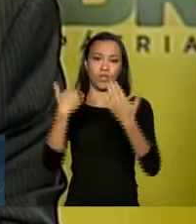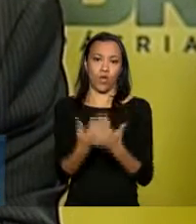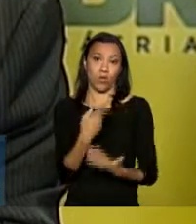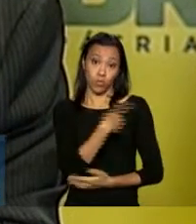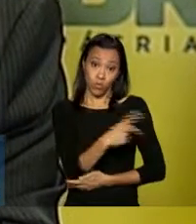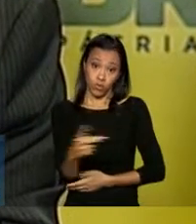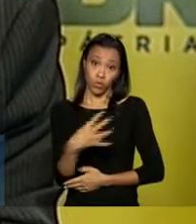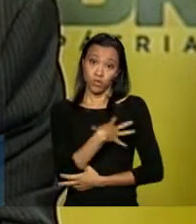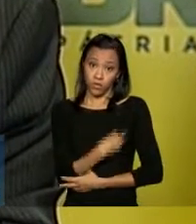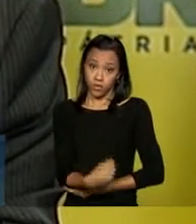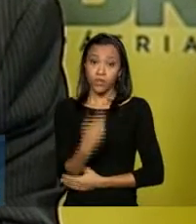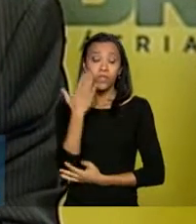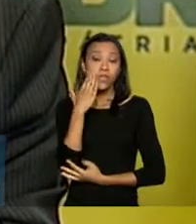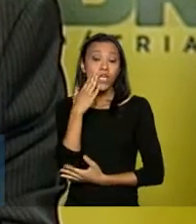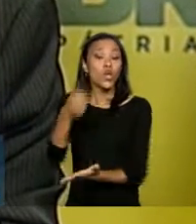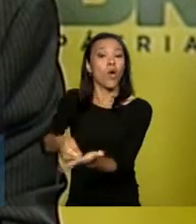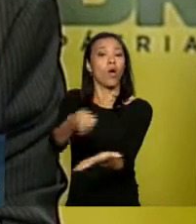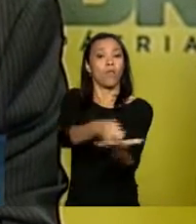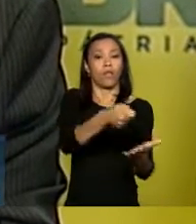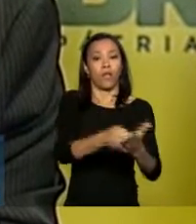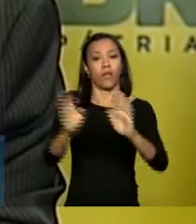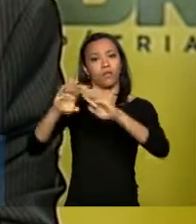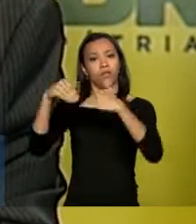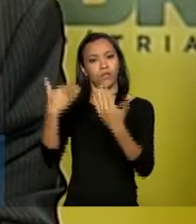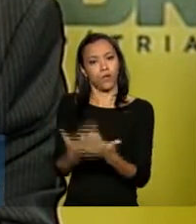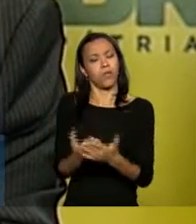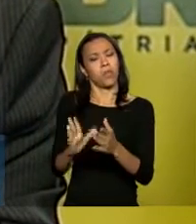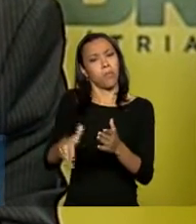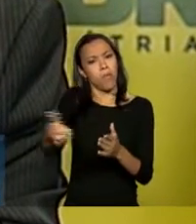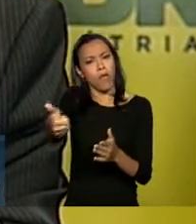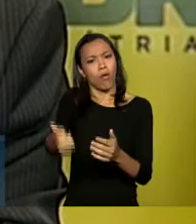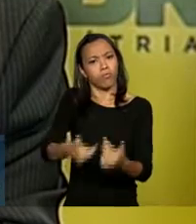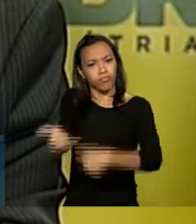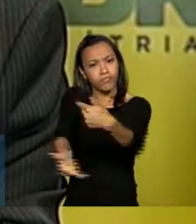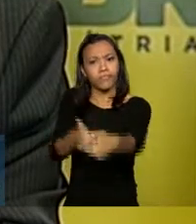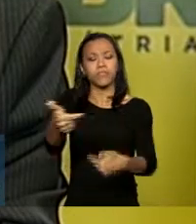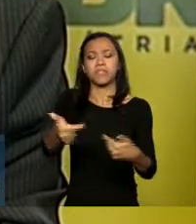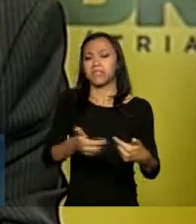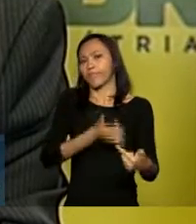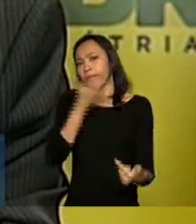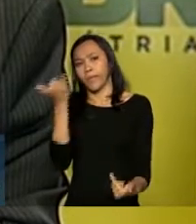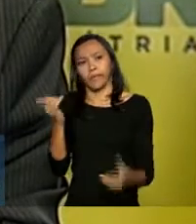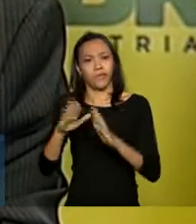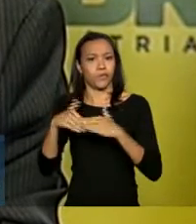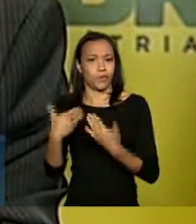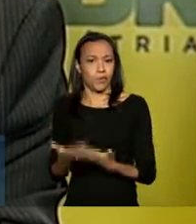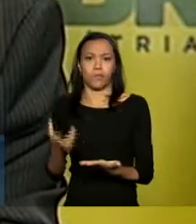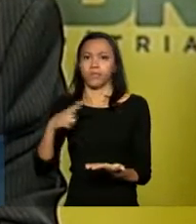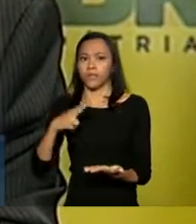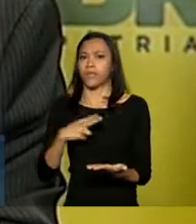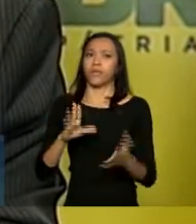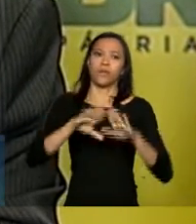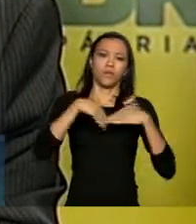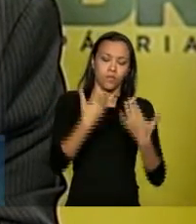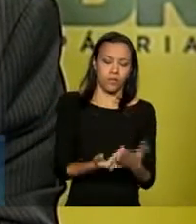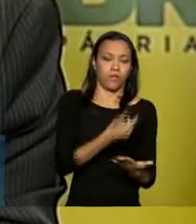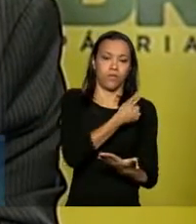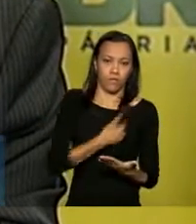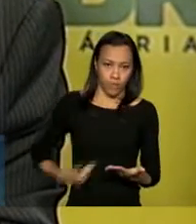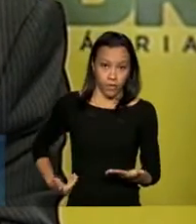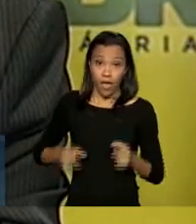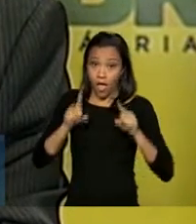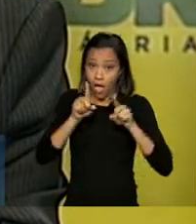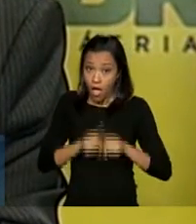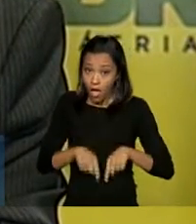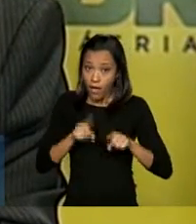o seu desempenho. Esse ponto é fundamental, seja a escola pública, seja a escola privada. É um termômetro. Nós colocamos o